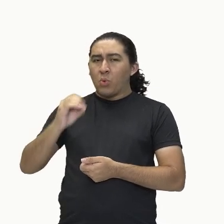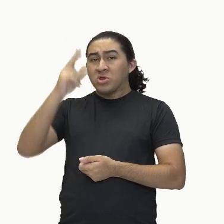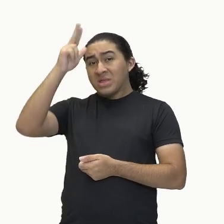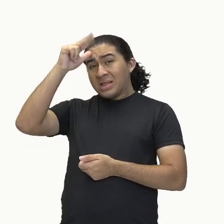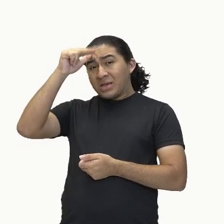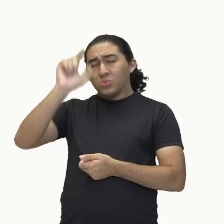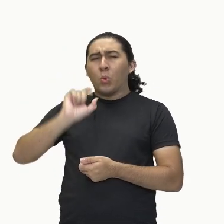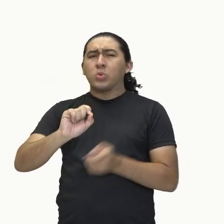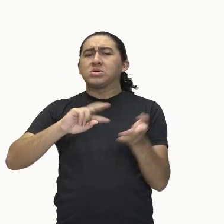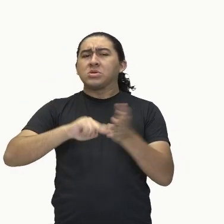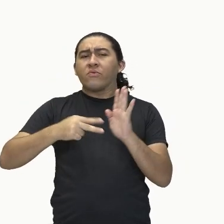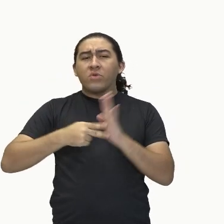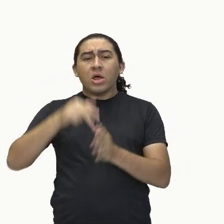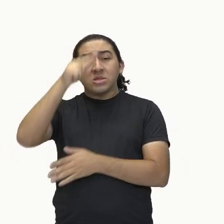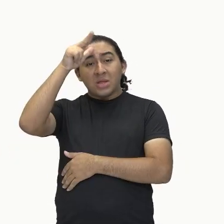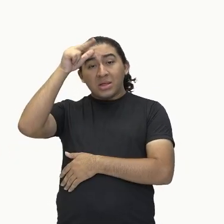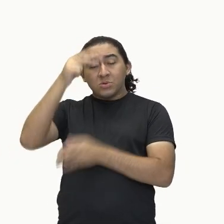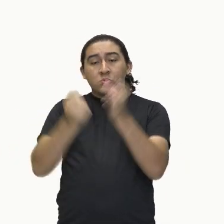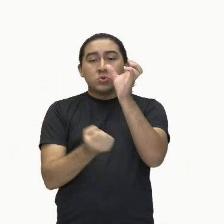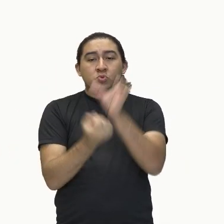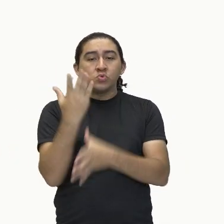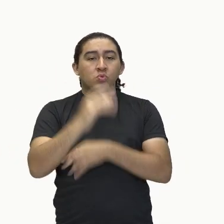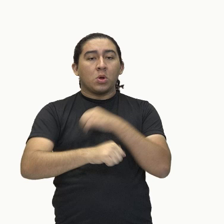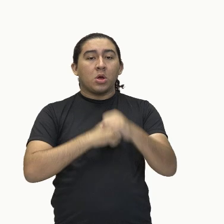dadaísmo? O dadaísmo, criado em